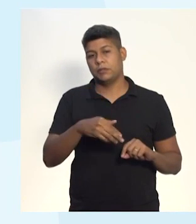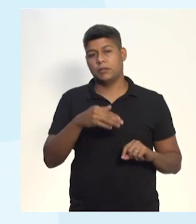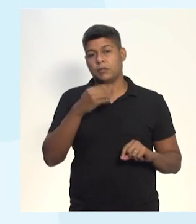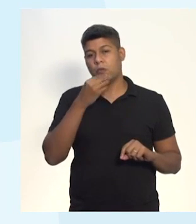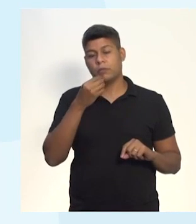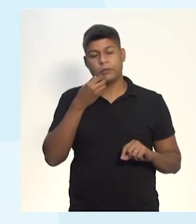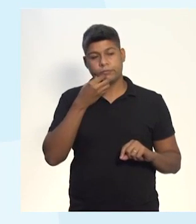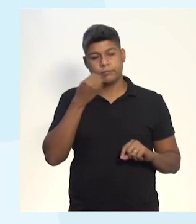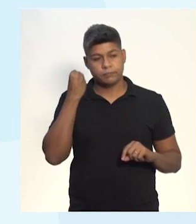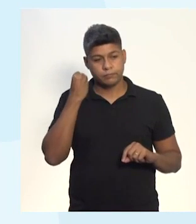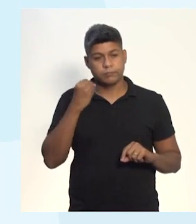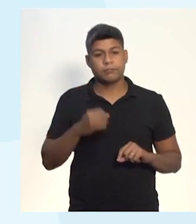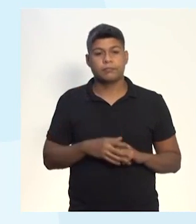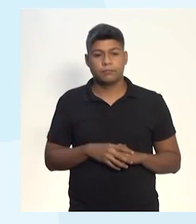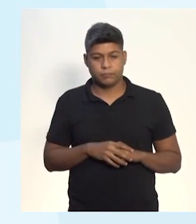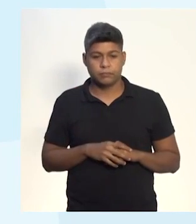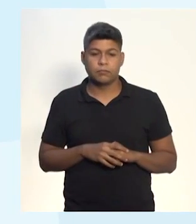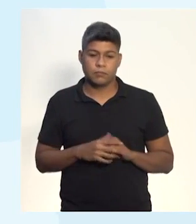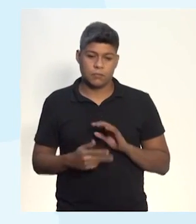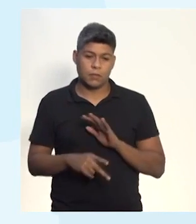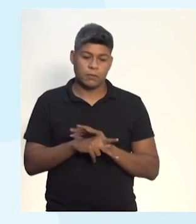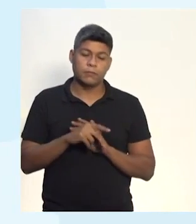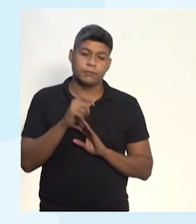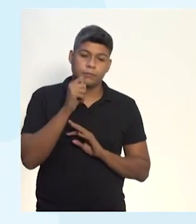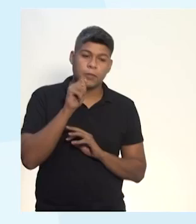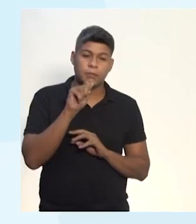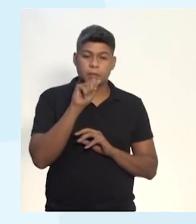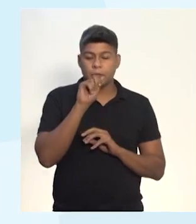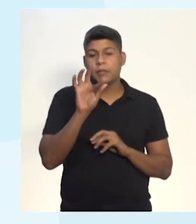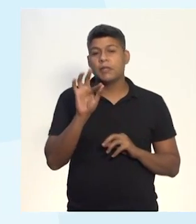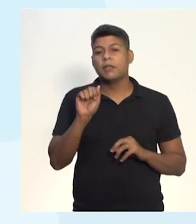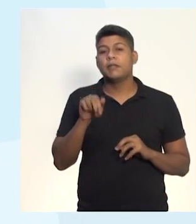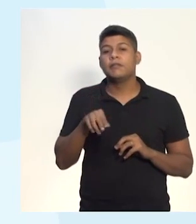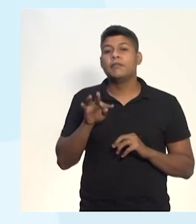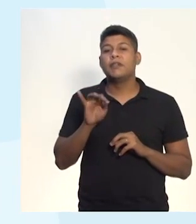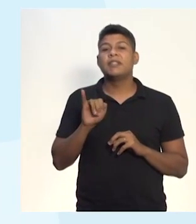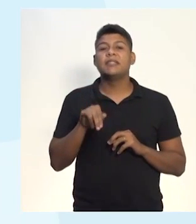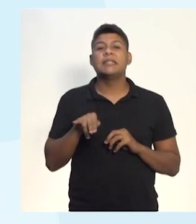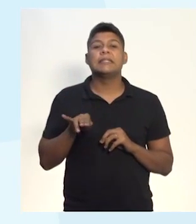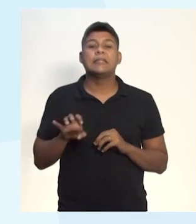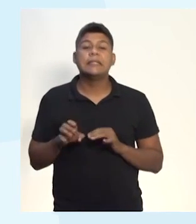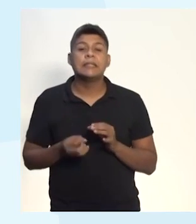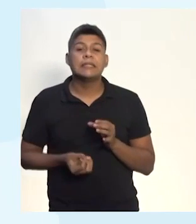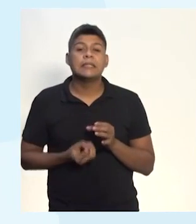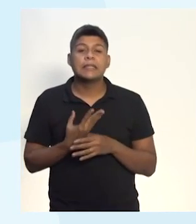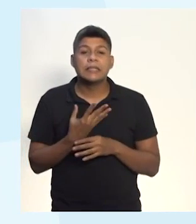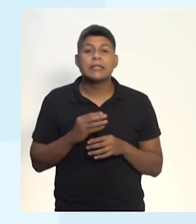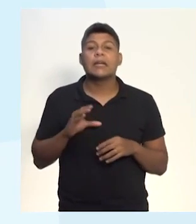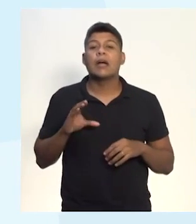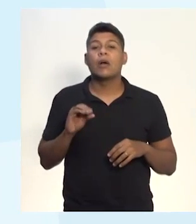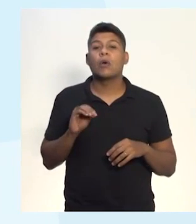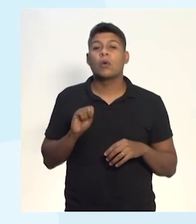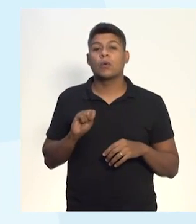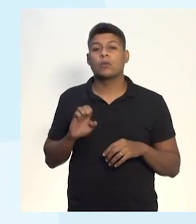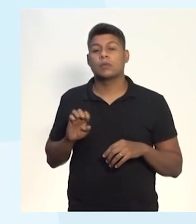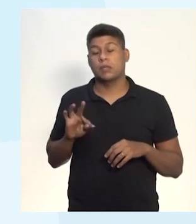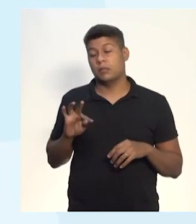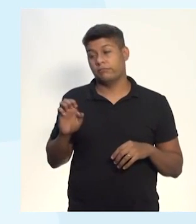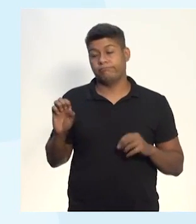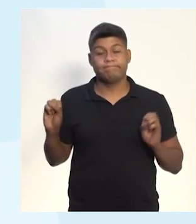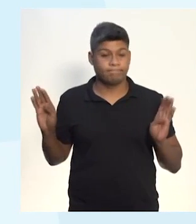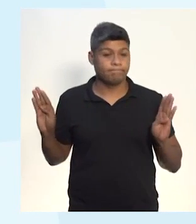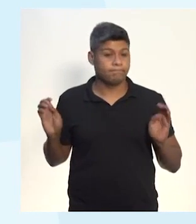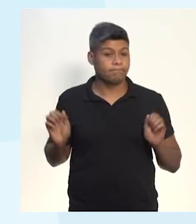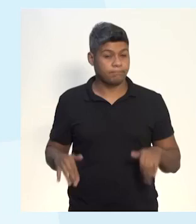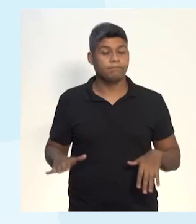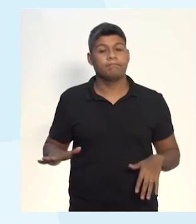ele das mãos da sua mãe, Fantine. Ele cria Cosette muito bem,